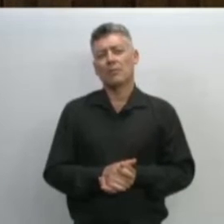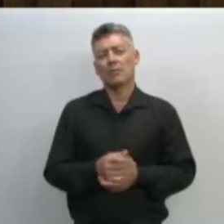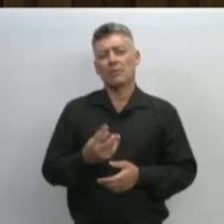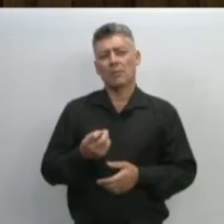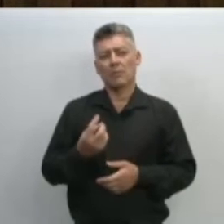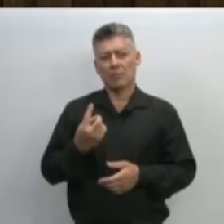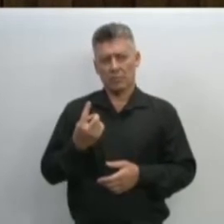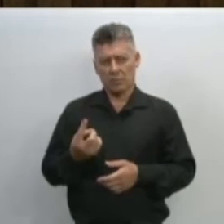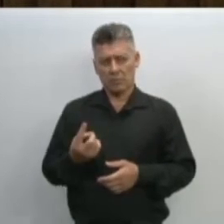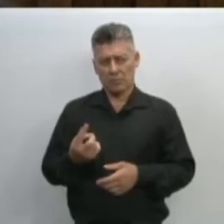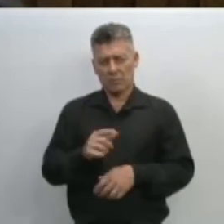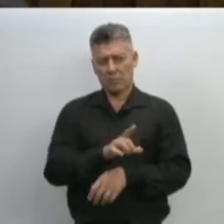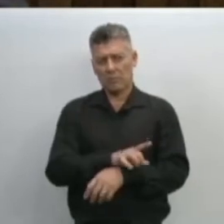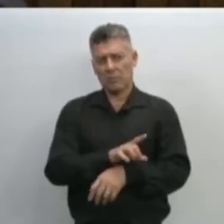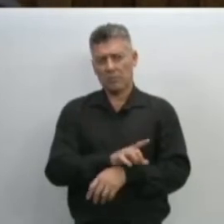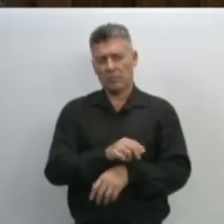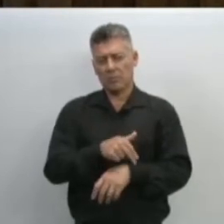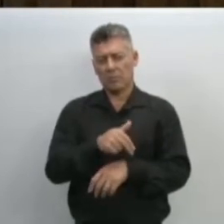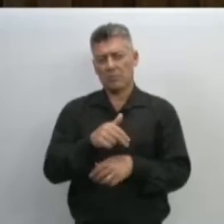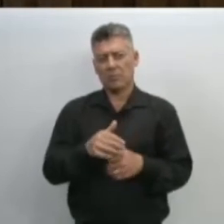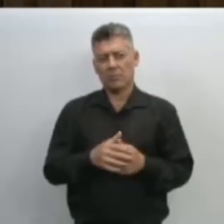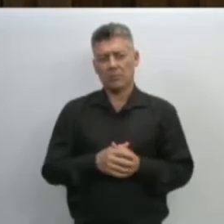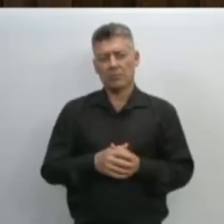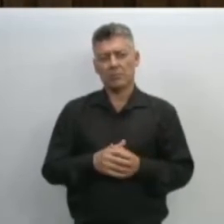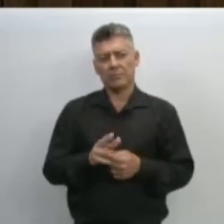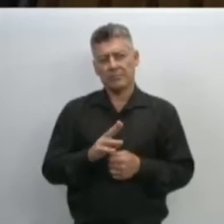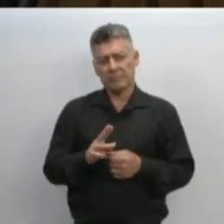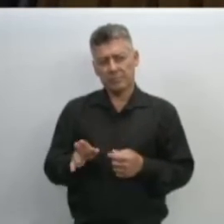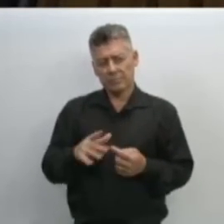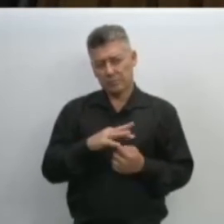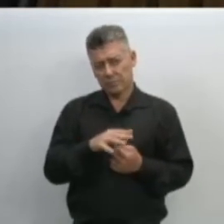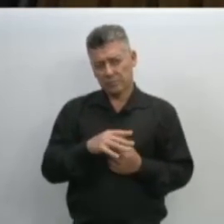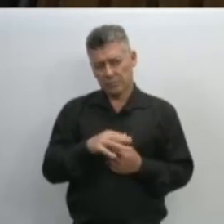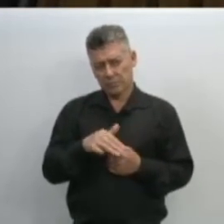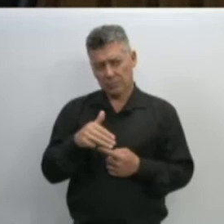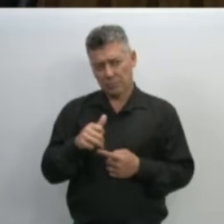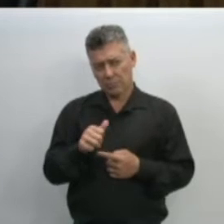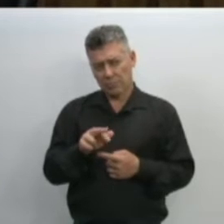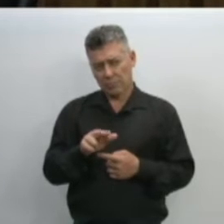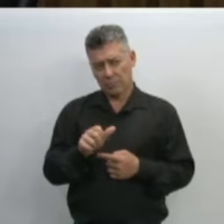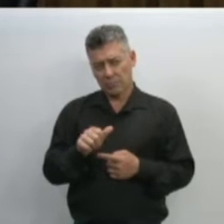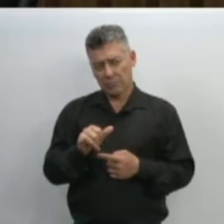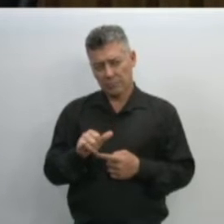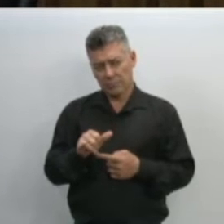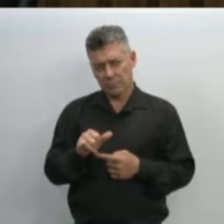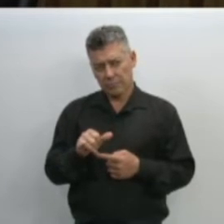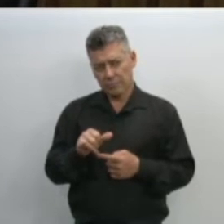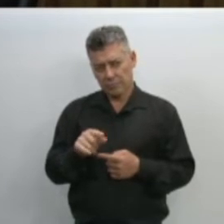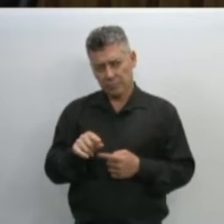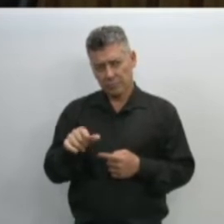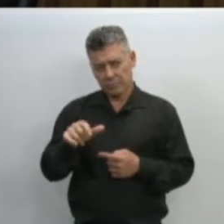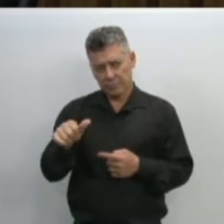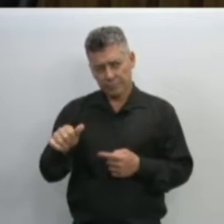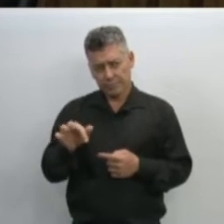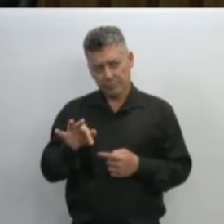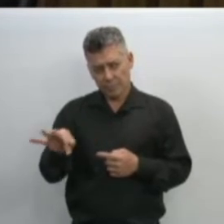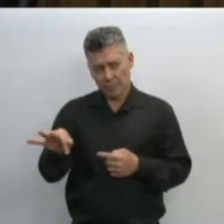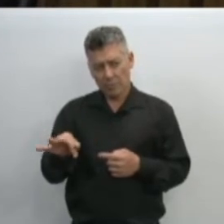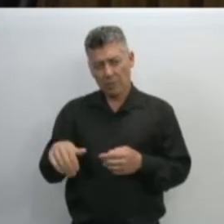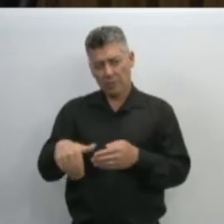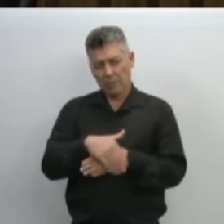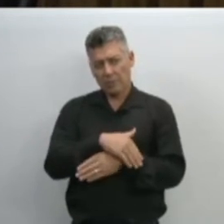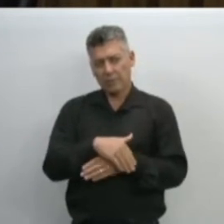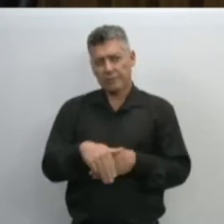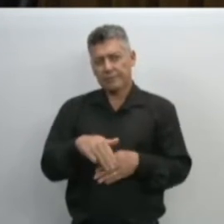707/2021, vereador Luciano Nascimento. Denomina de Praça Maraísa Felipe Inácio, espaço urbano localizado entre a rua